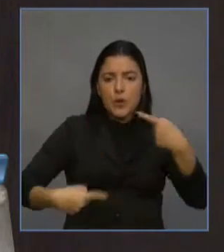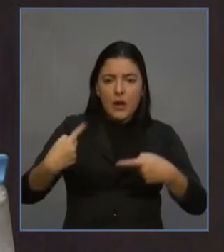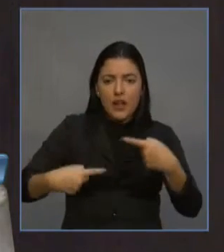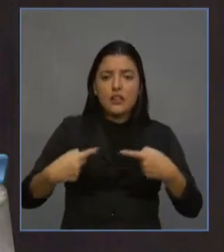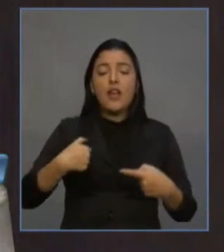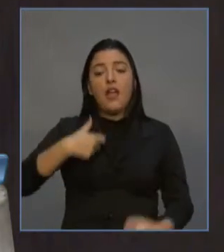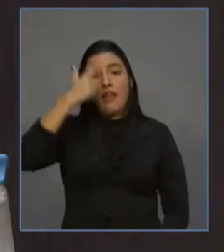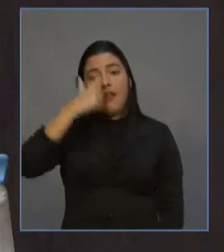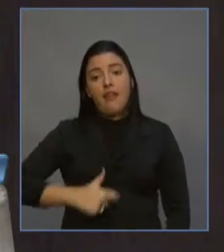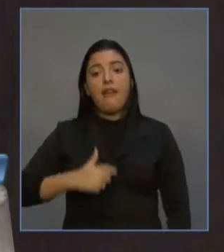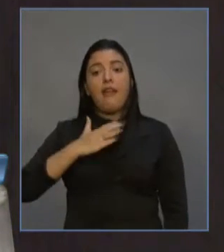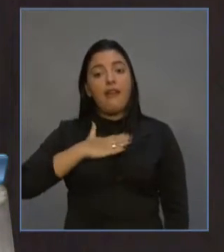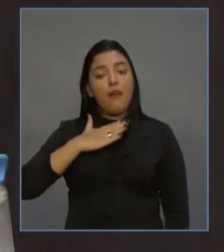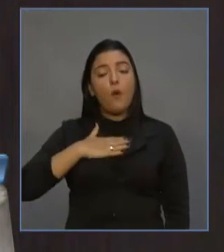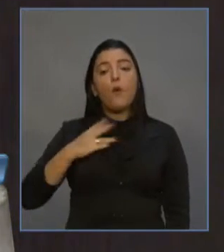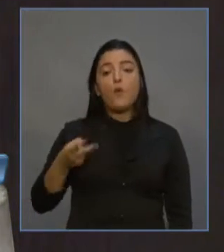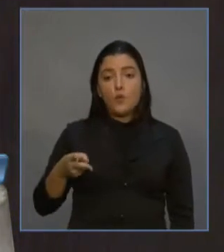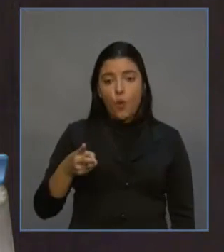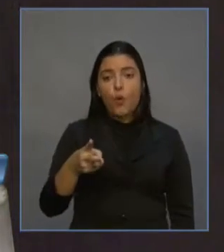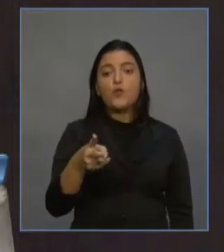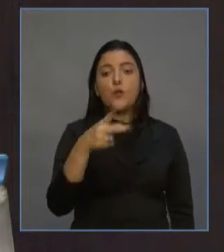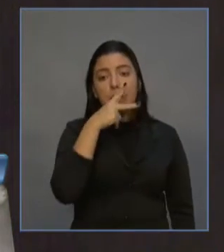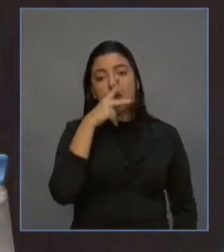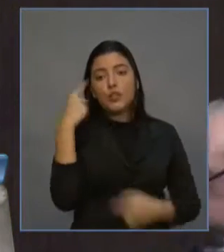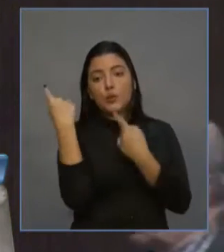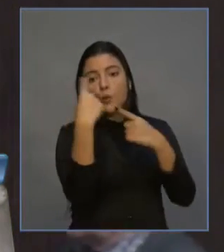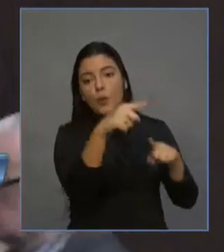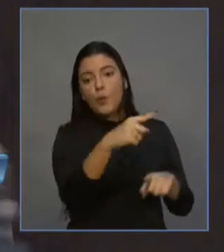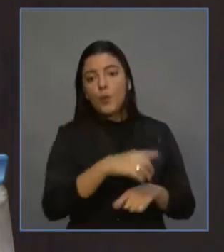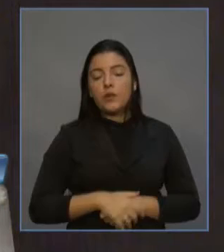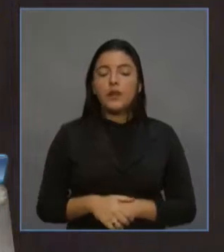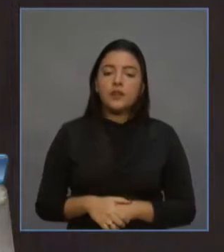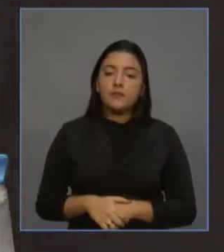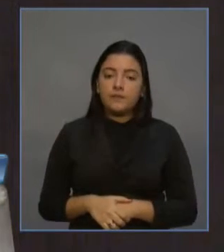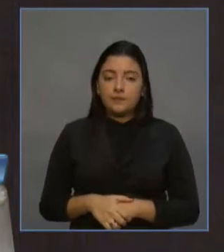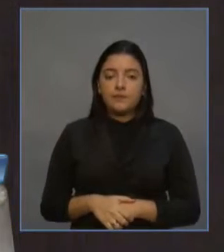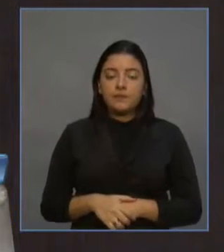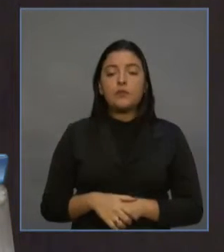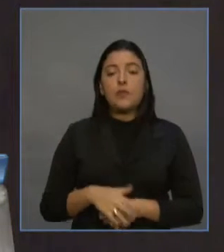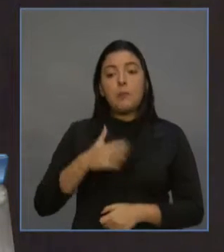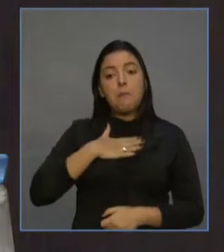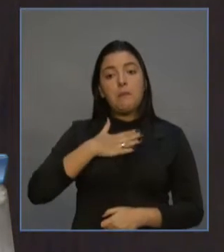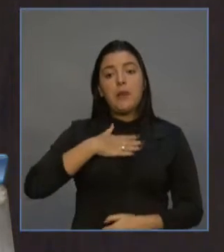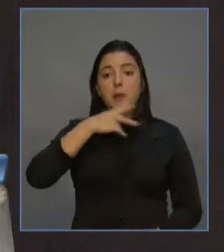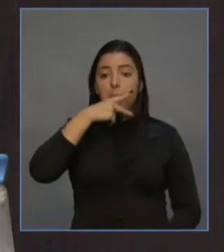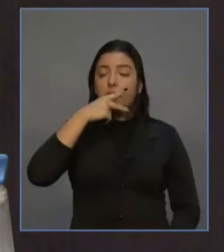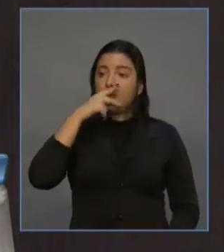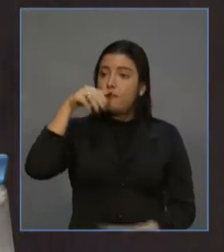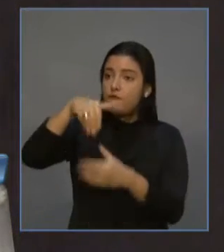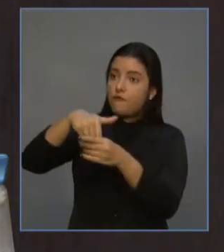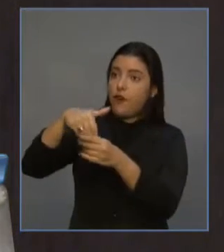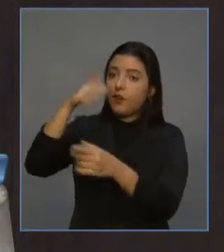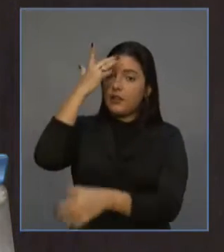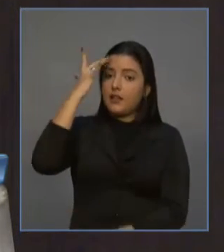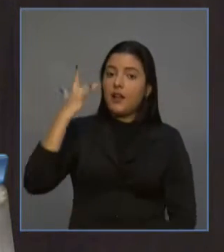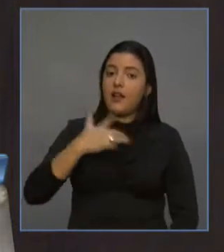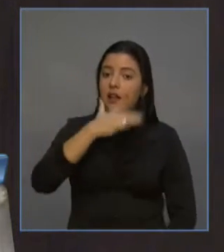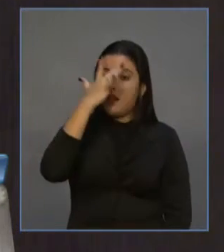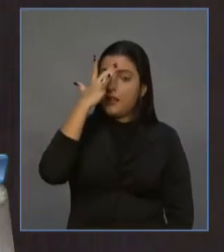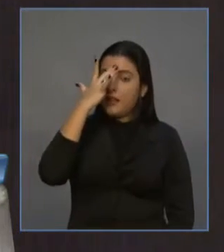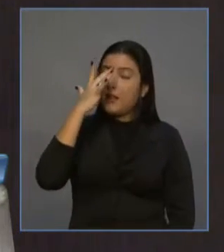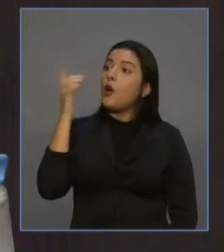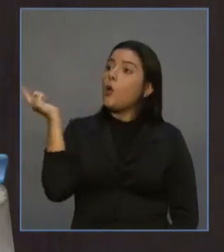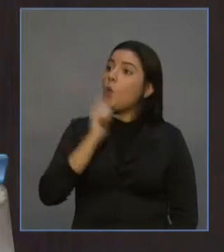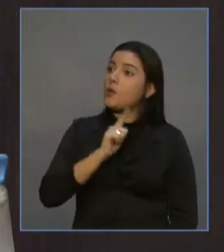Eu, inclusive, continuarei na oposição. Nosso partido vai votar no Haddad, inclusive para ser oposição